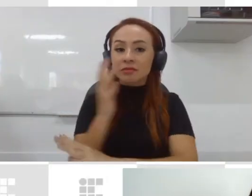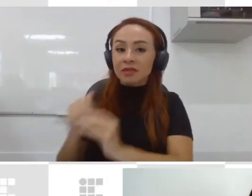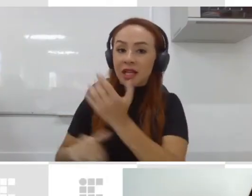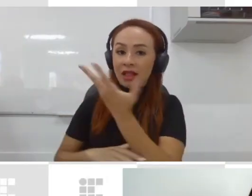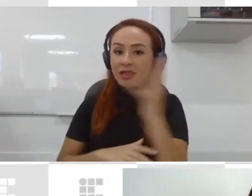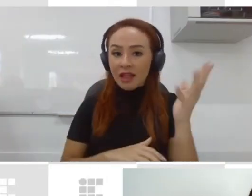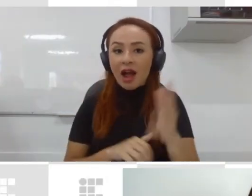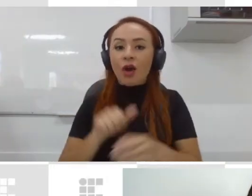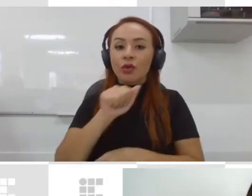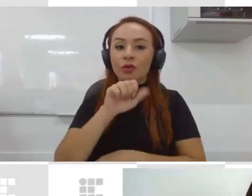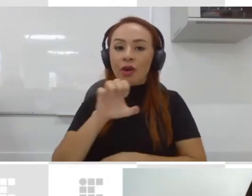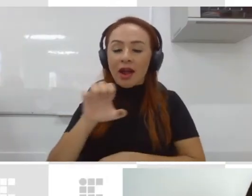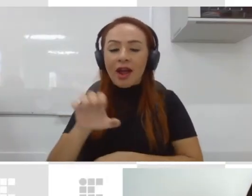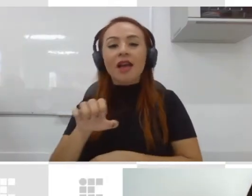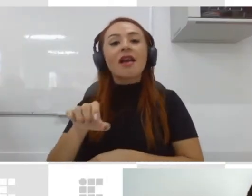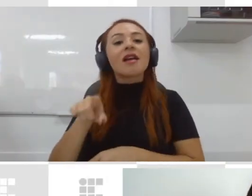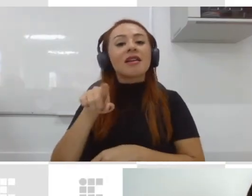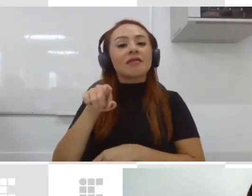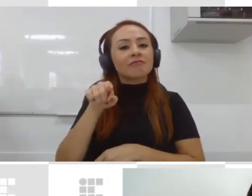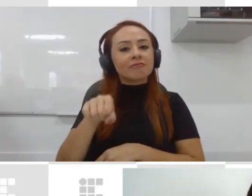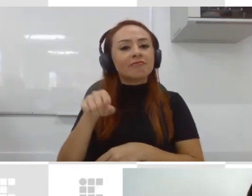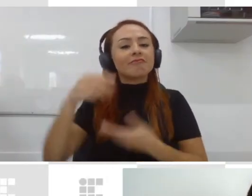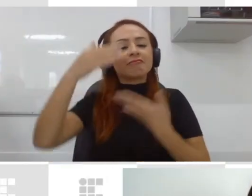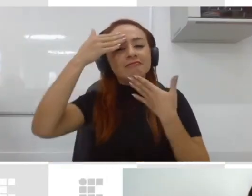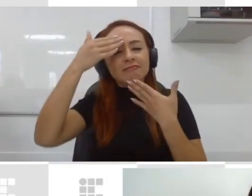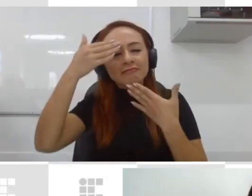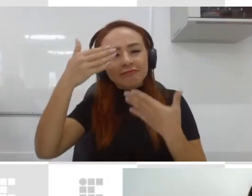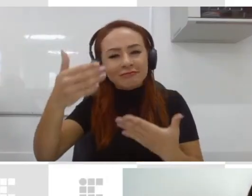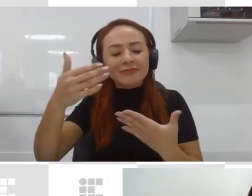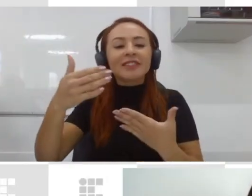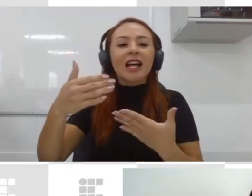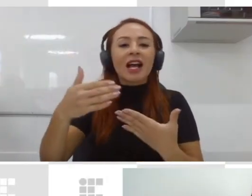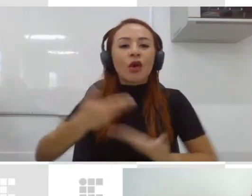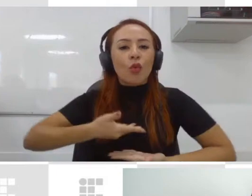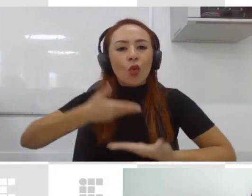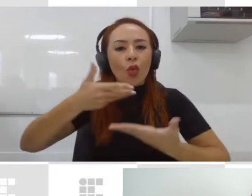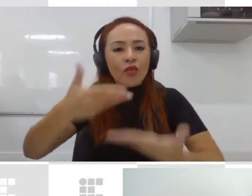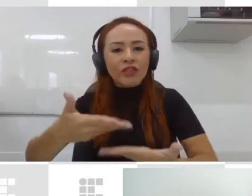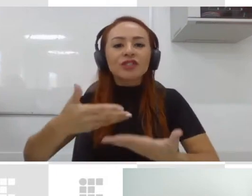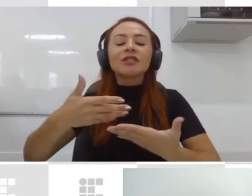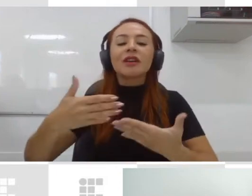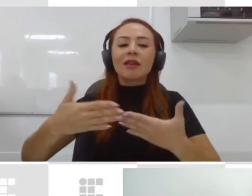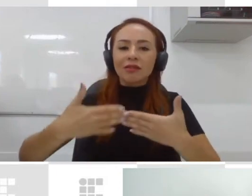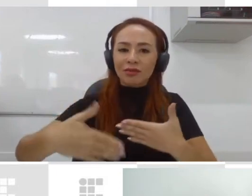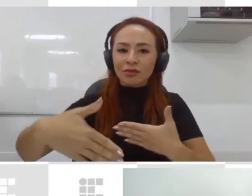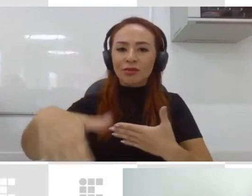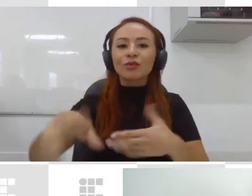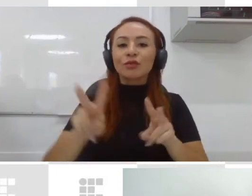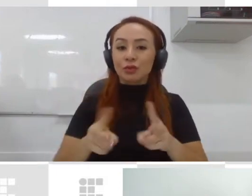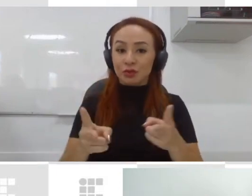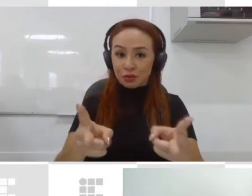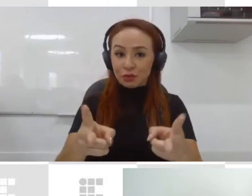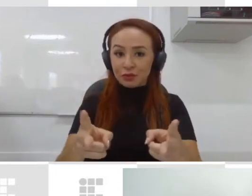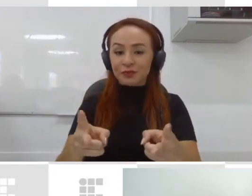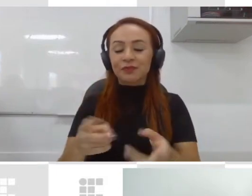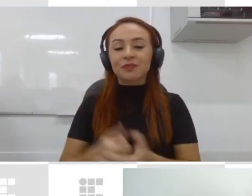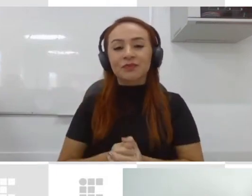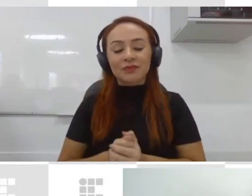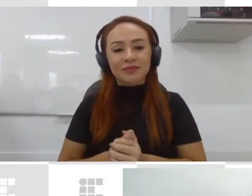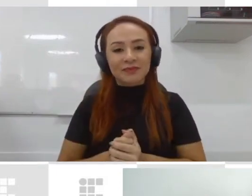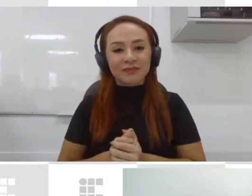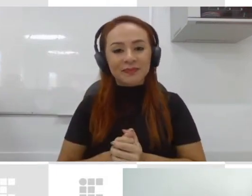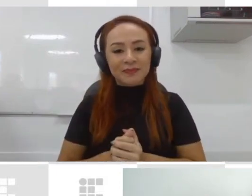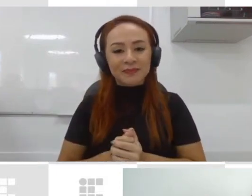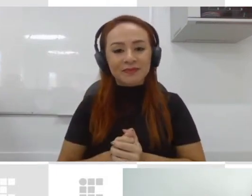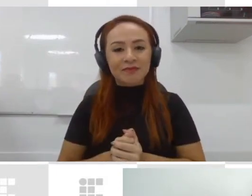Muito obrigada, Eliane, passo a palavra para você. Muito obrigada, Daniele, querida. É sempre uma